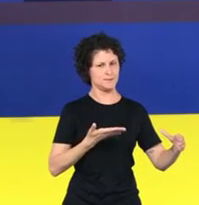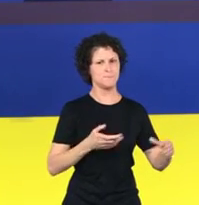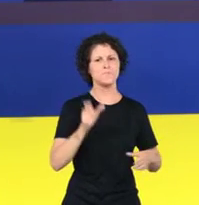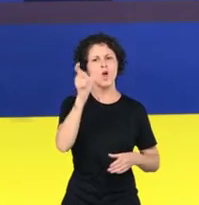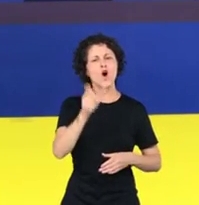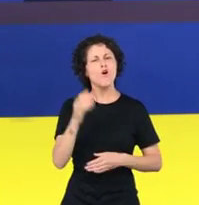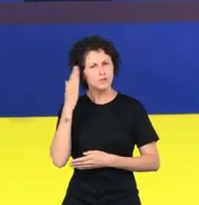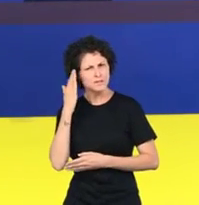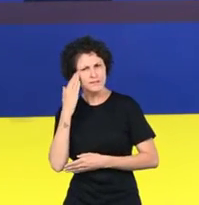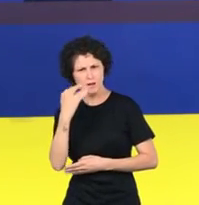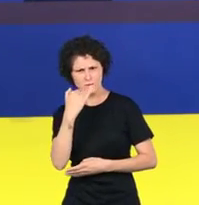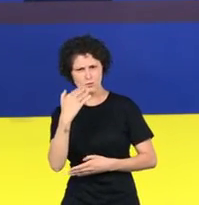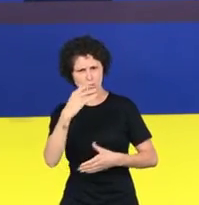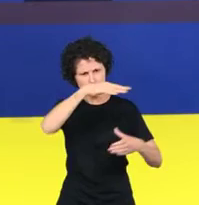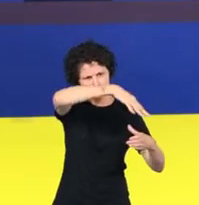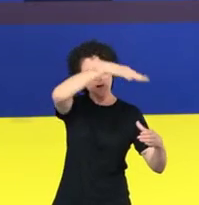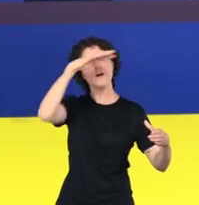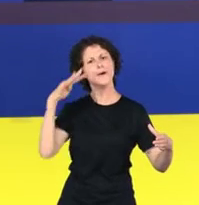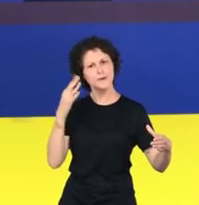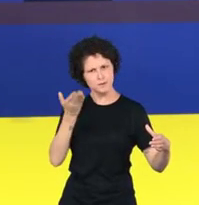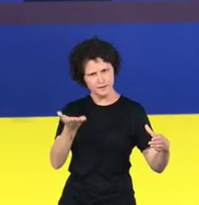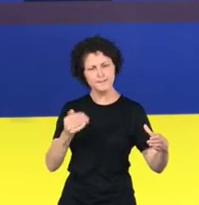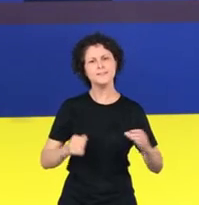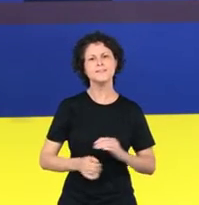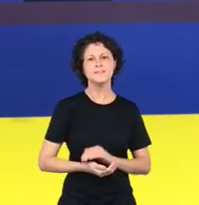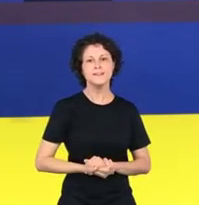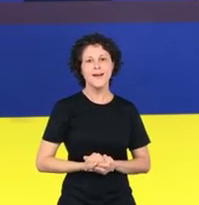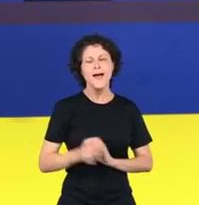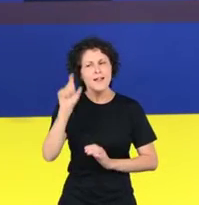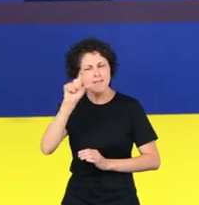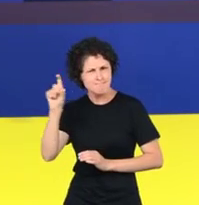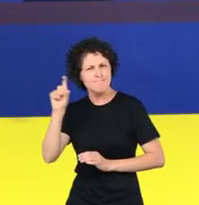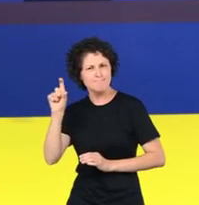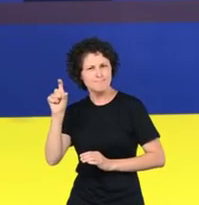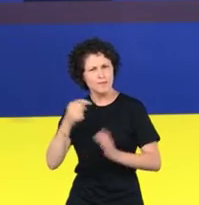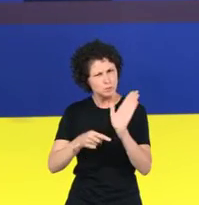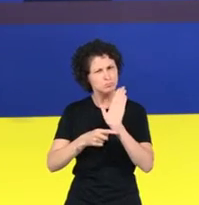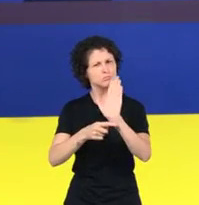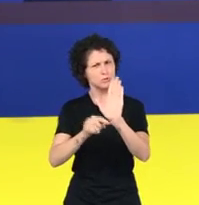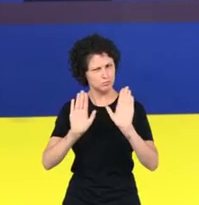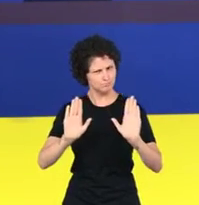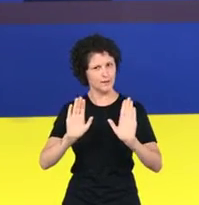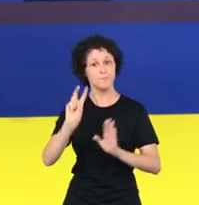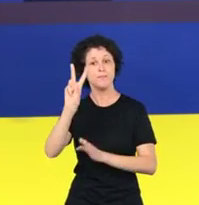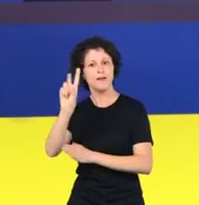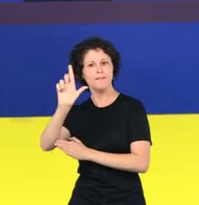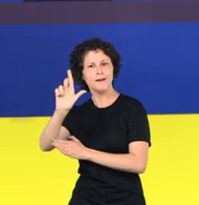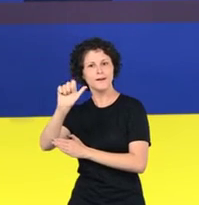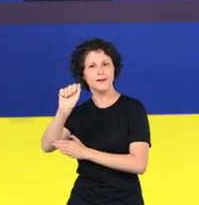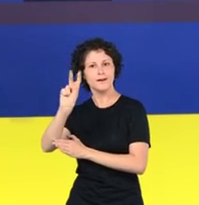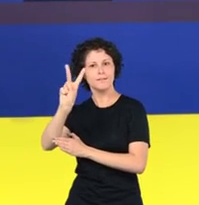mesmo? Você acha difícil decorar a sequência das cores do arco-íris? Bom, eu vou te ajudar.